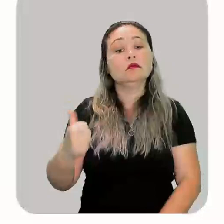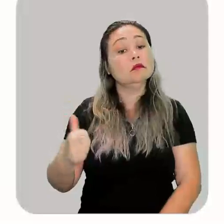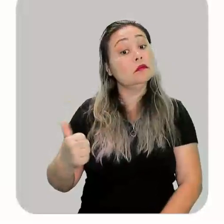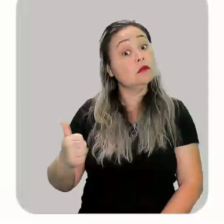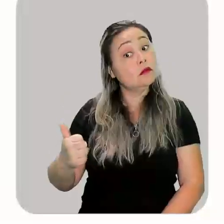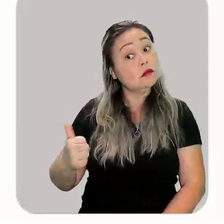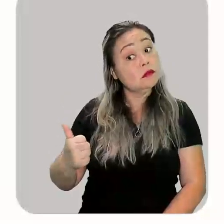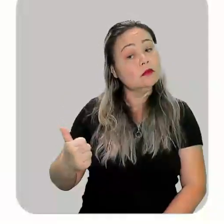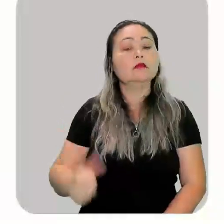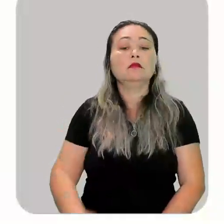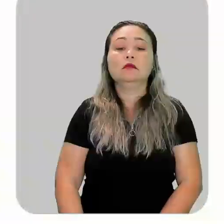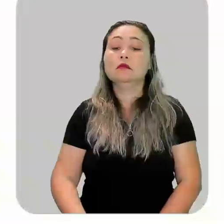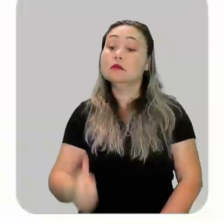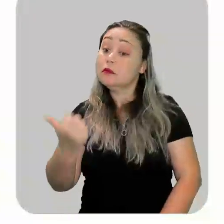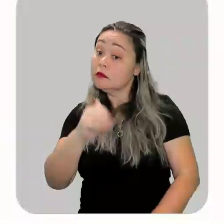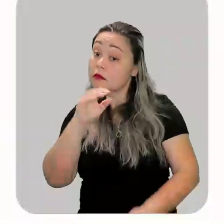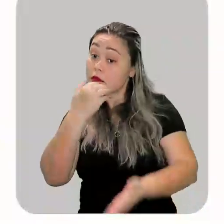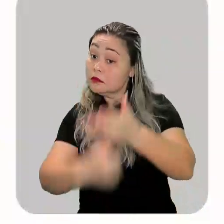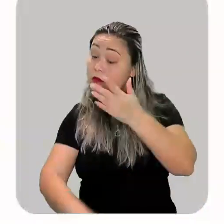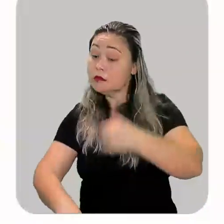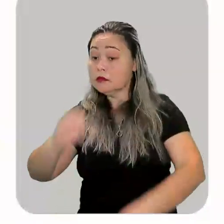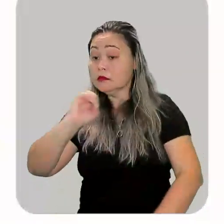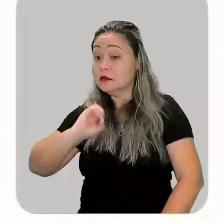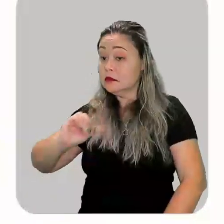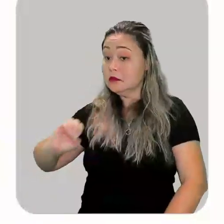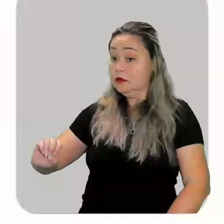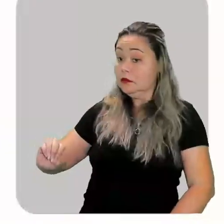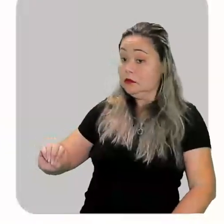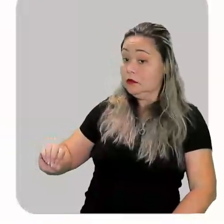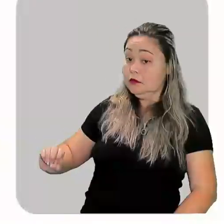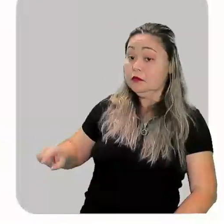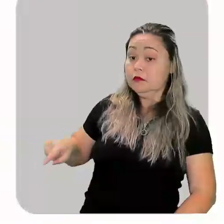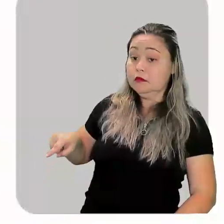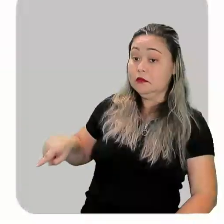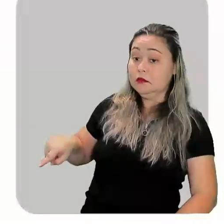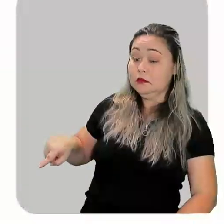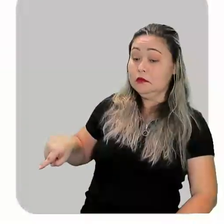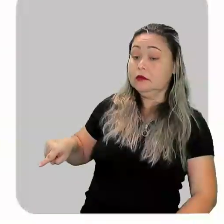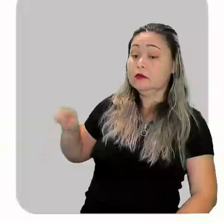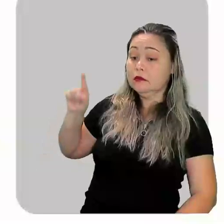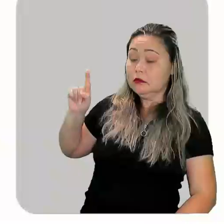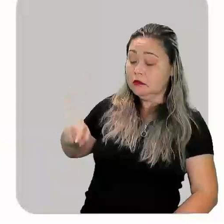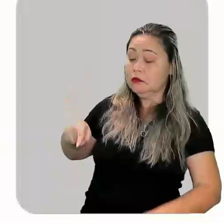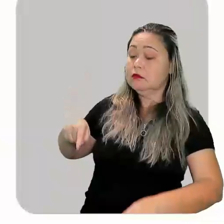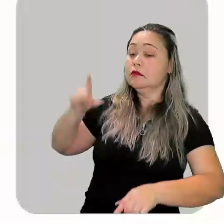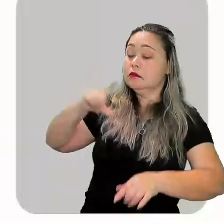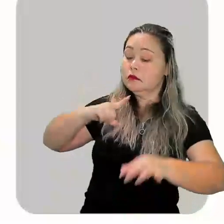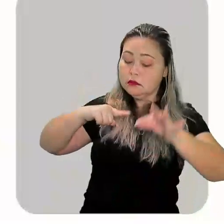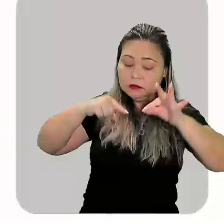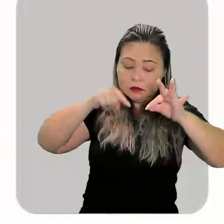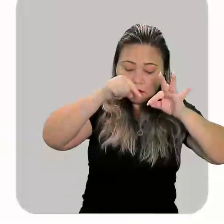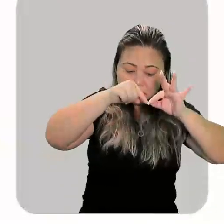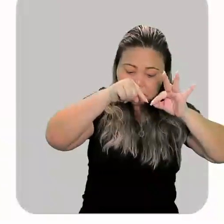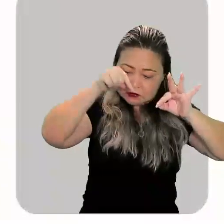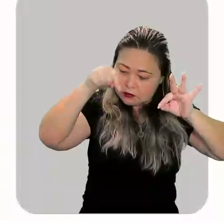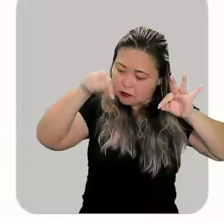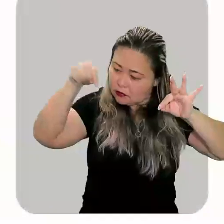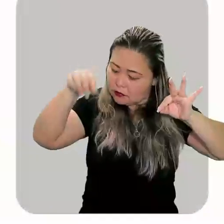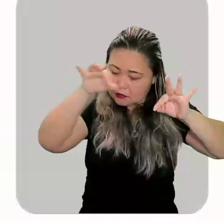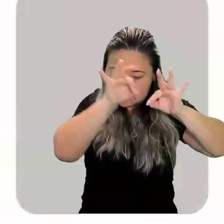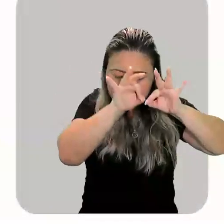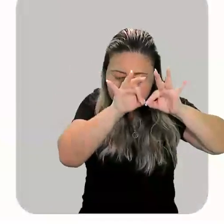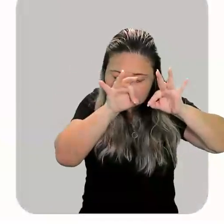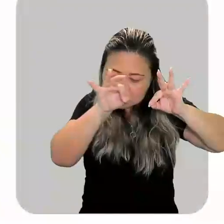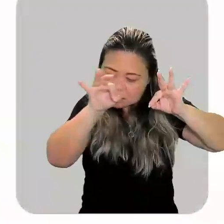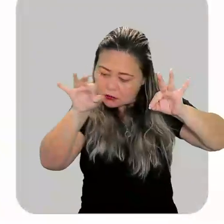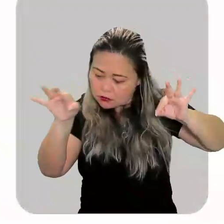também. 11 também. 11 menos 11? 0. 0. Se zerou porque estão alinhados, tá bom?